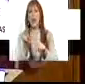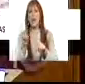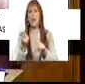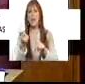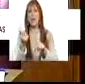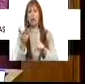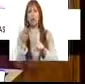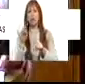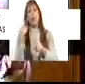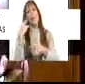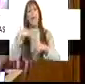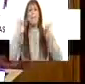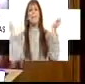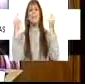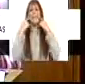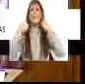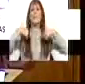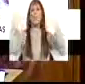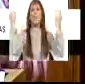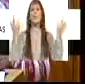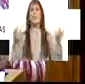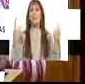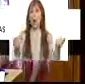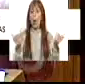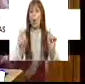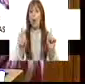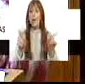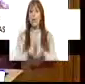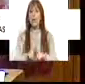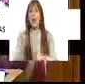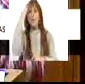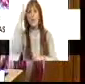a publicar ou a tornar público. Muito obrigada, Sra.